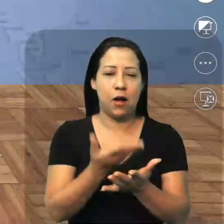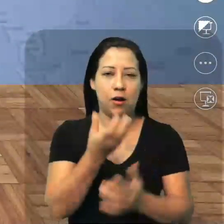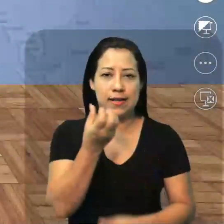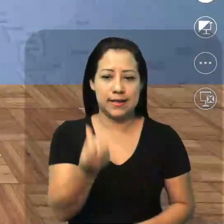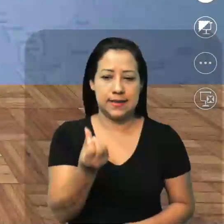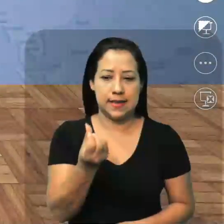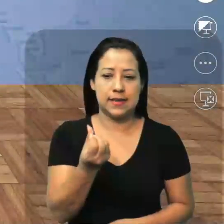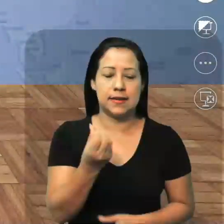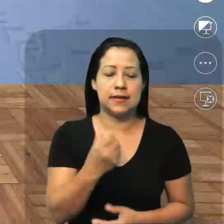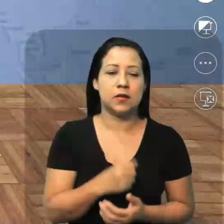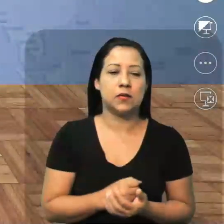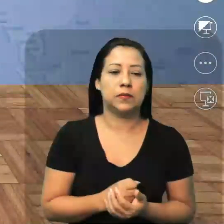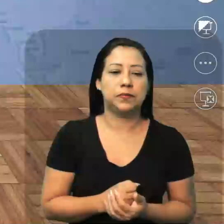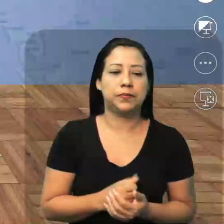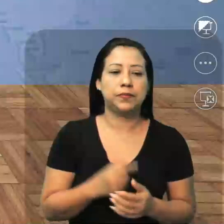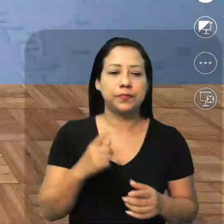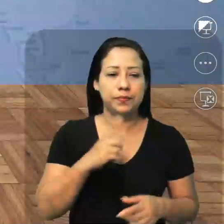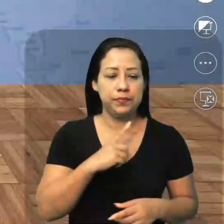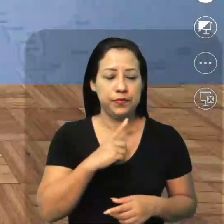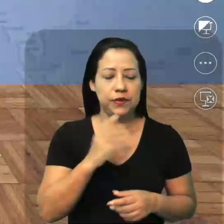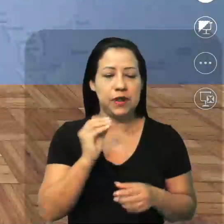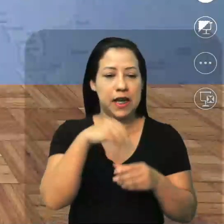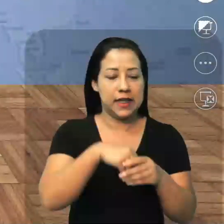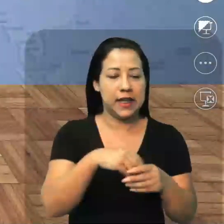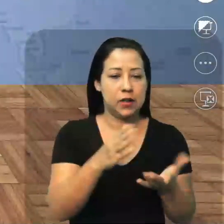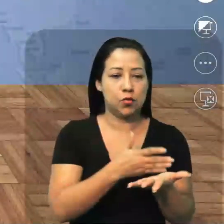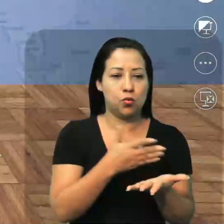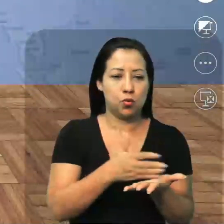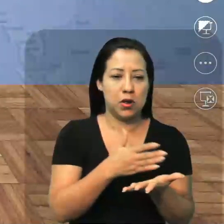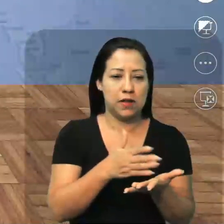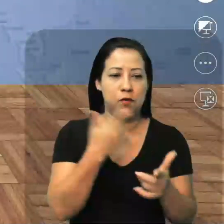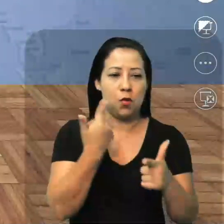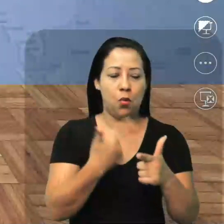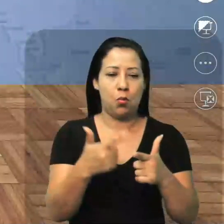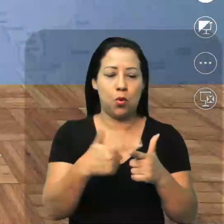material. Tem lá, Problemáticas Socioeconômicas Mundiais.